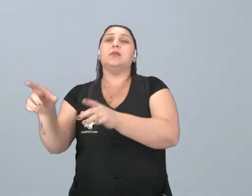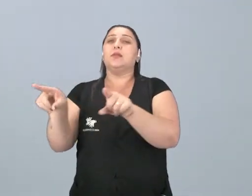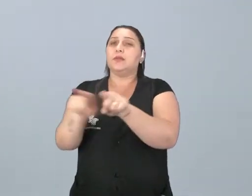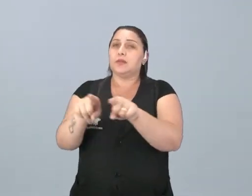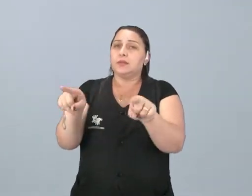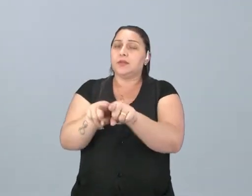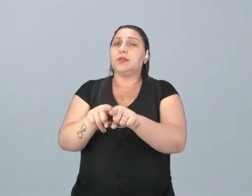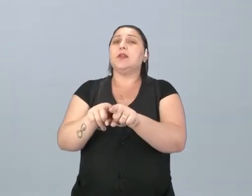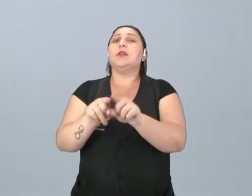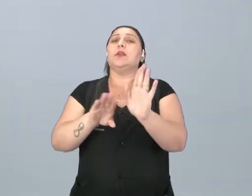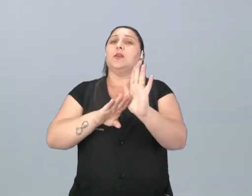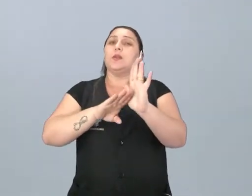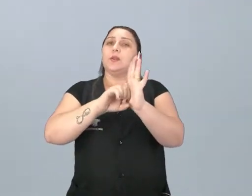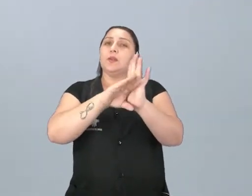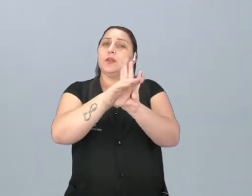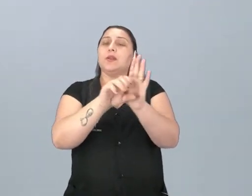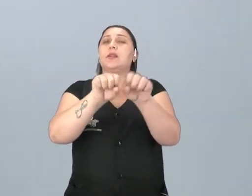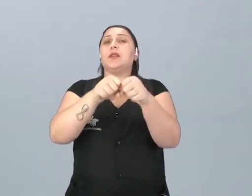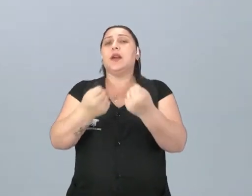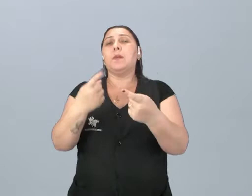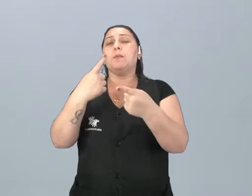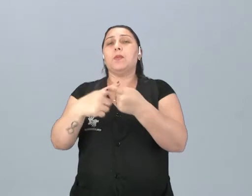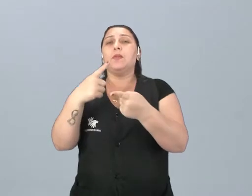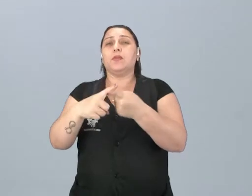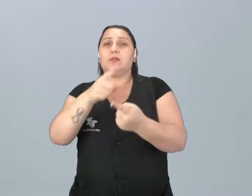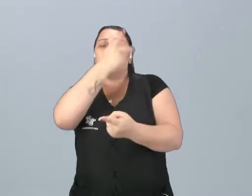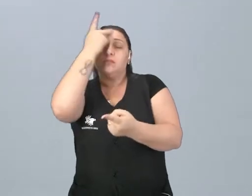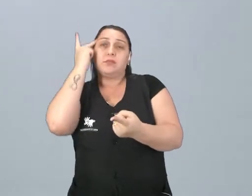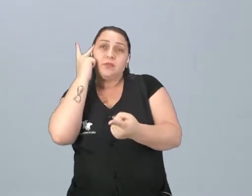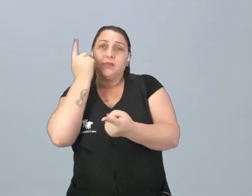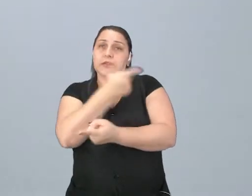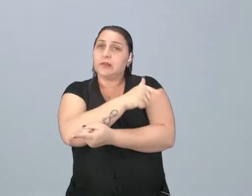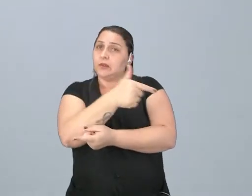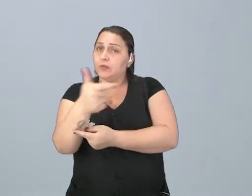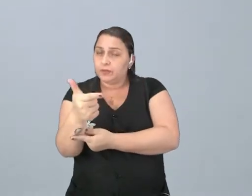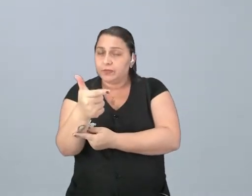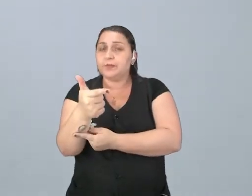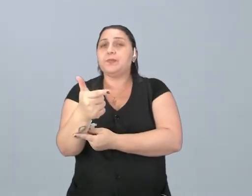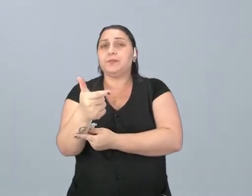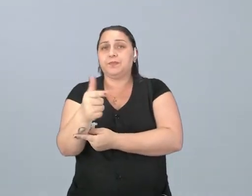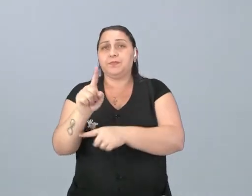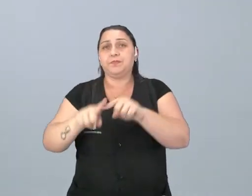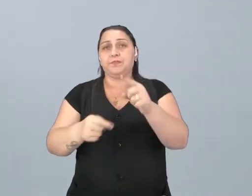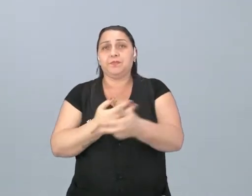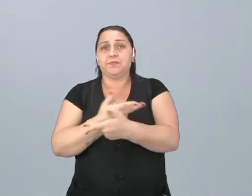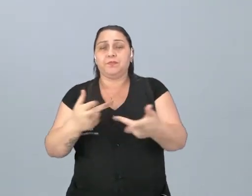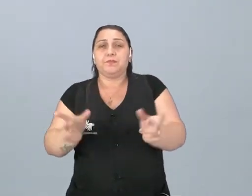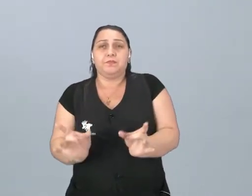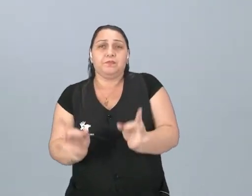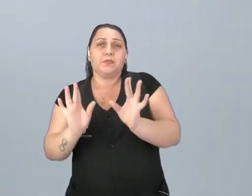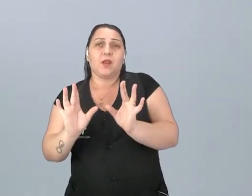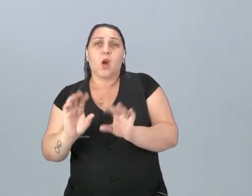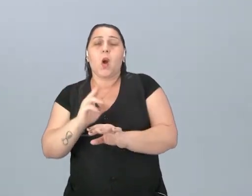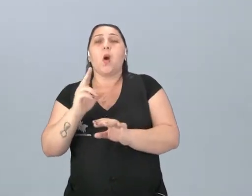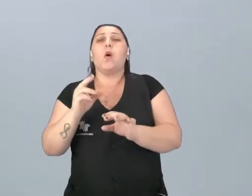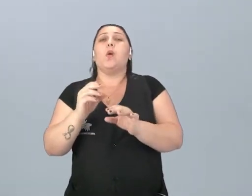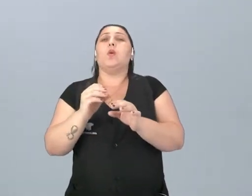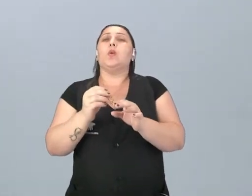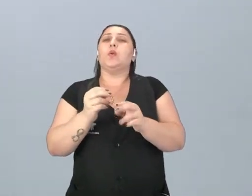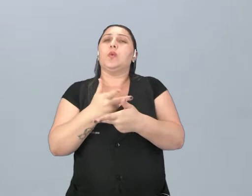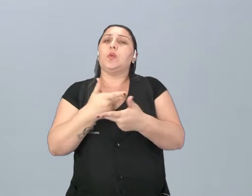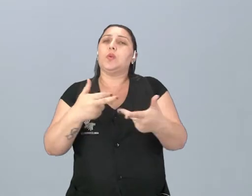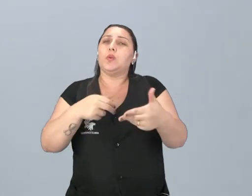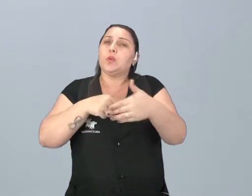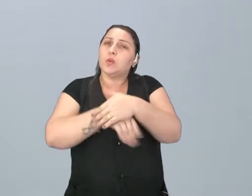York quebre, porque os investidores que não tinham muito produto para vender ou que tinham muito estoque de produto,